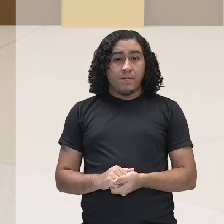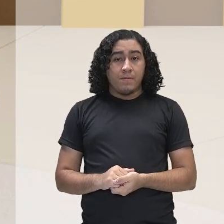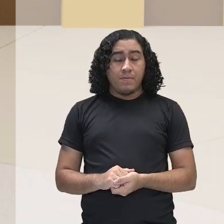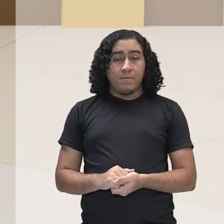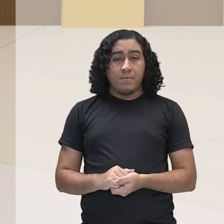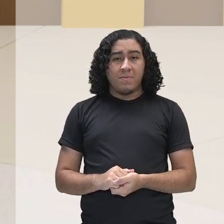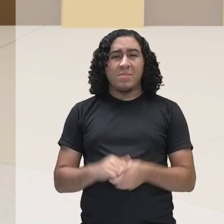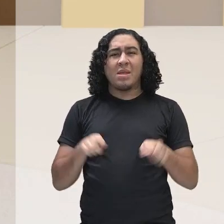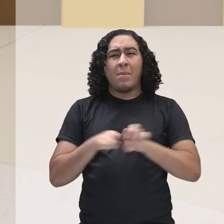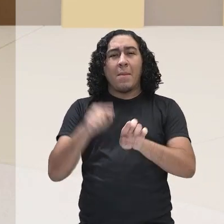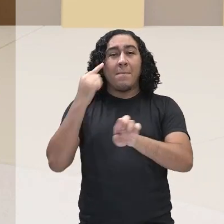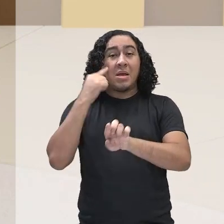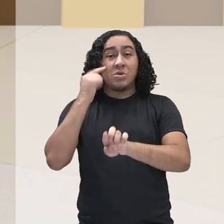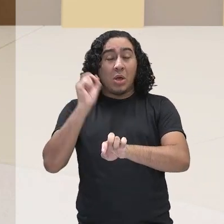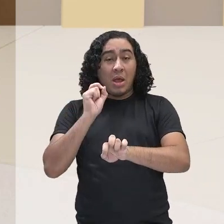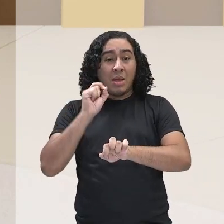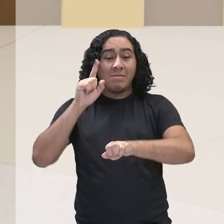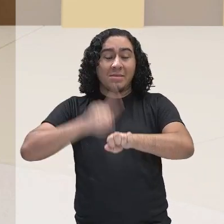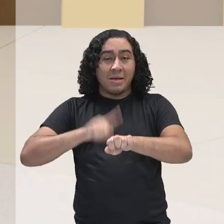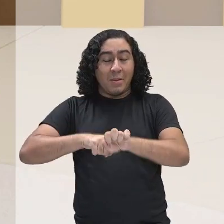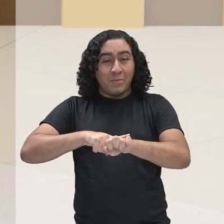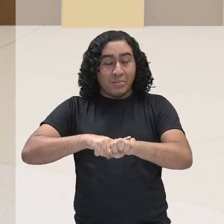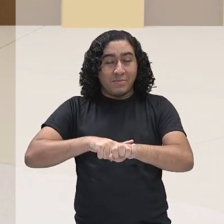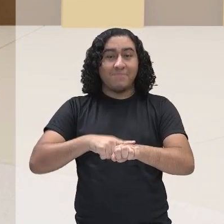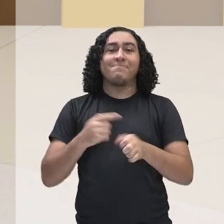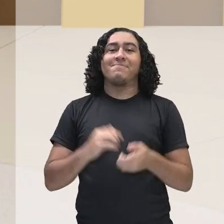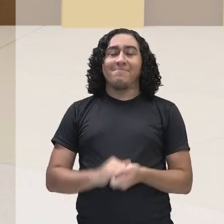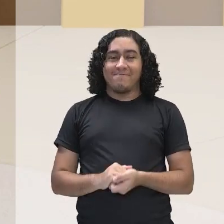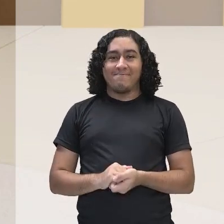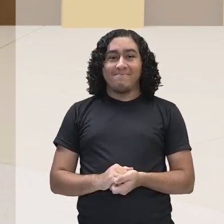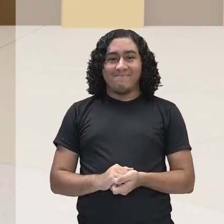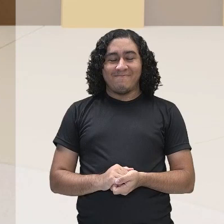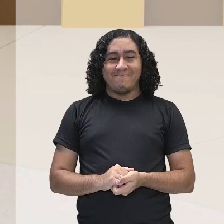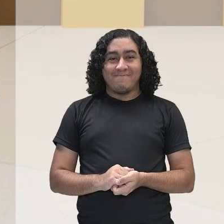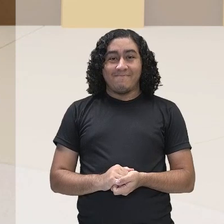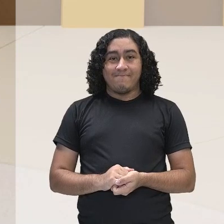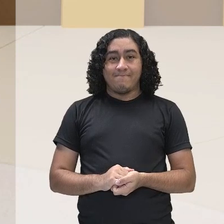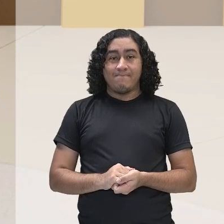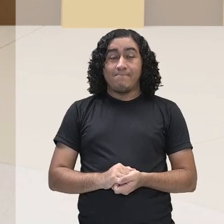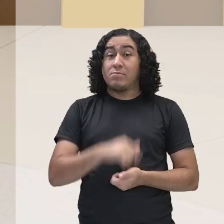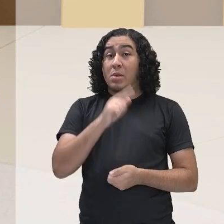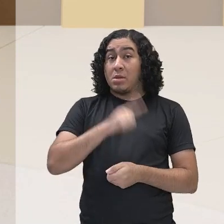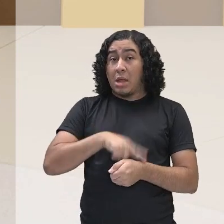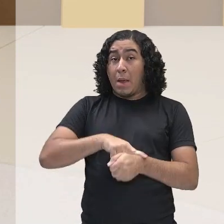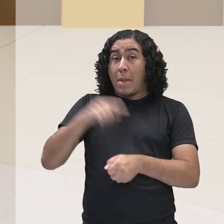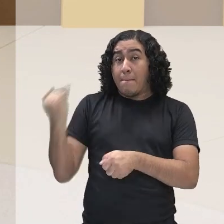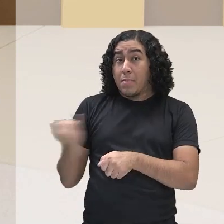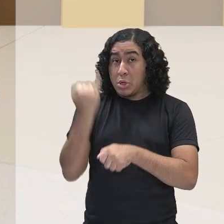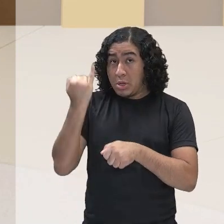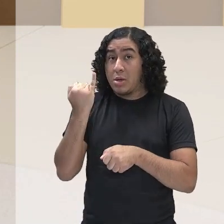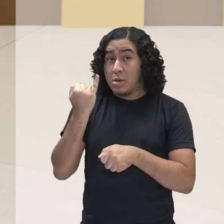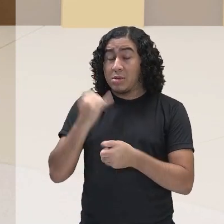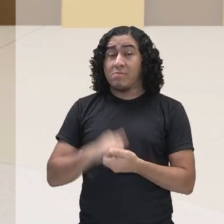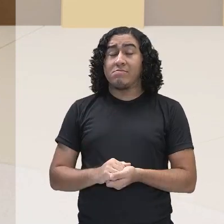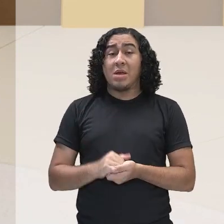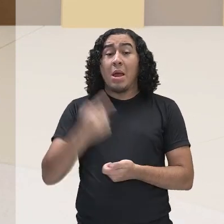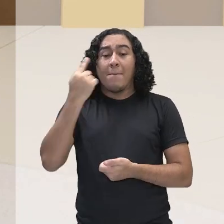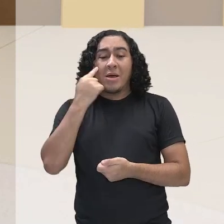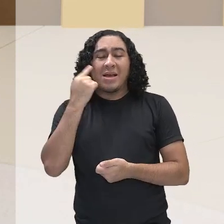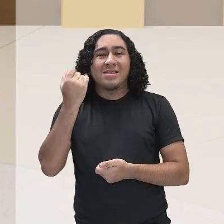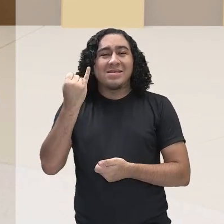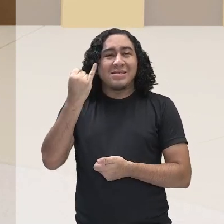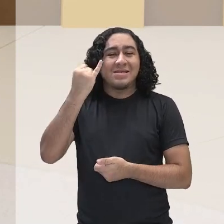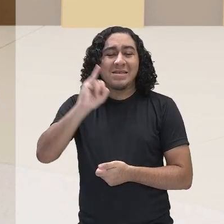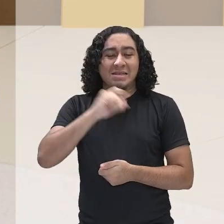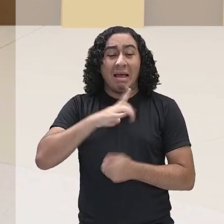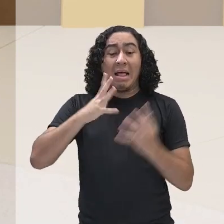que tempo é dinheiro. Nesse sentido, o tempo que a gente vai economizar não separando esse material que já vai estar